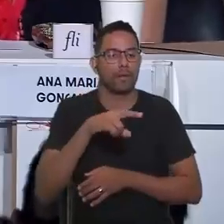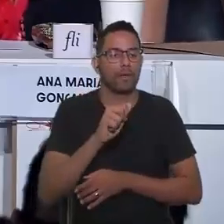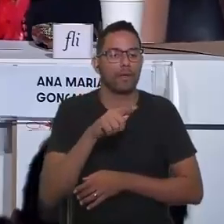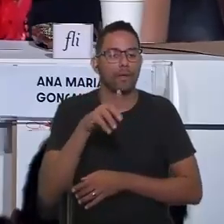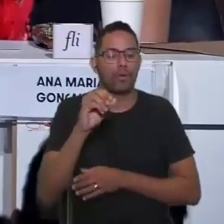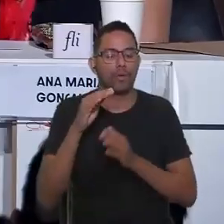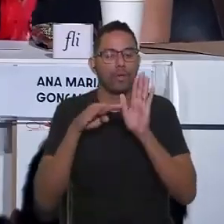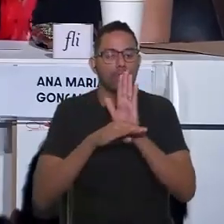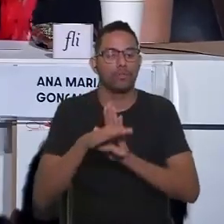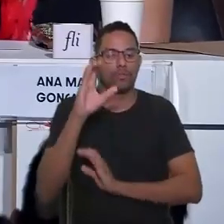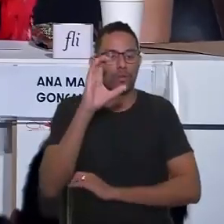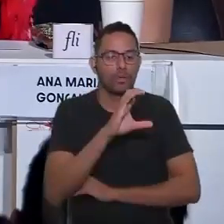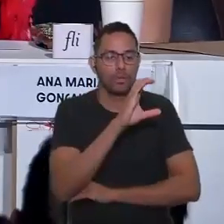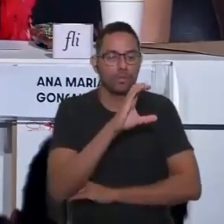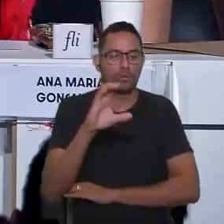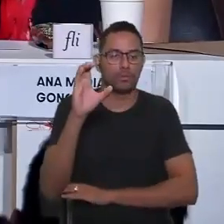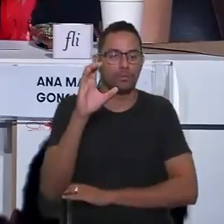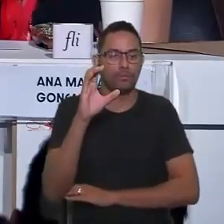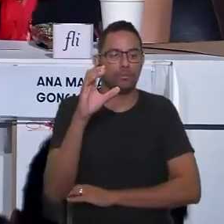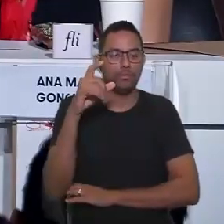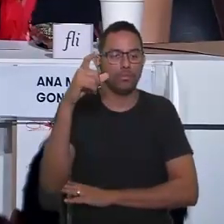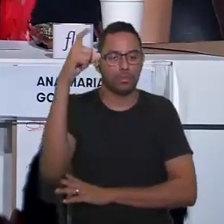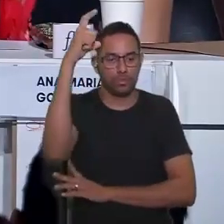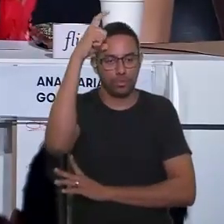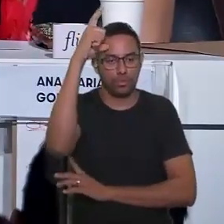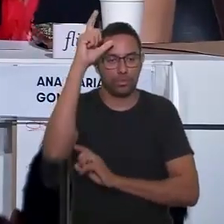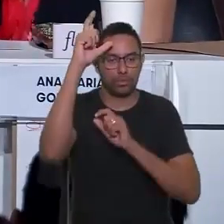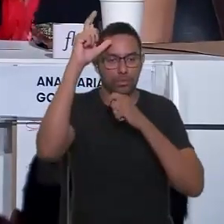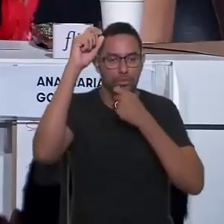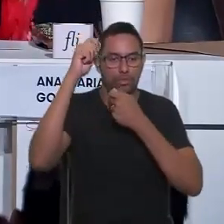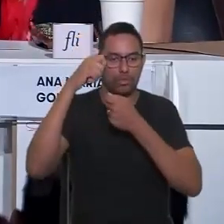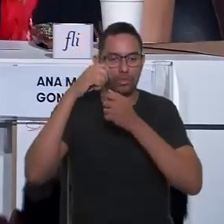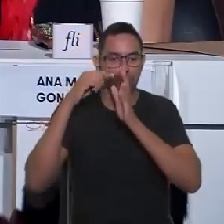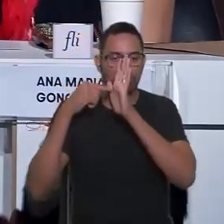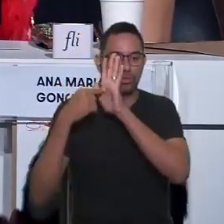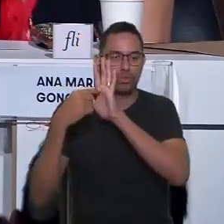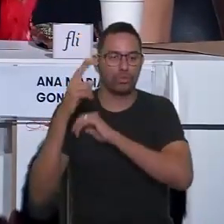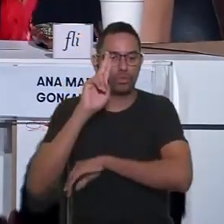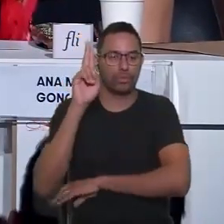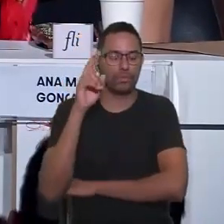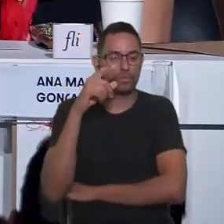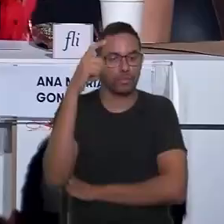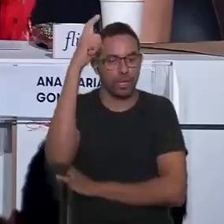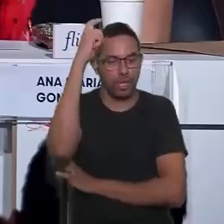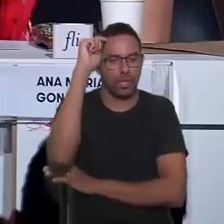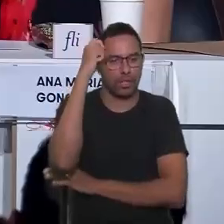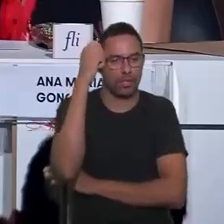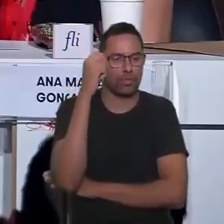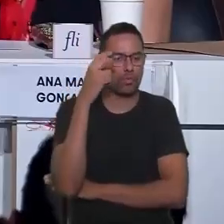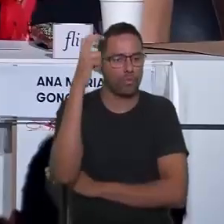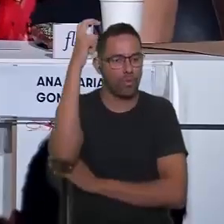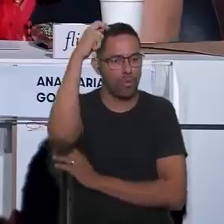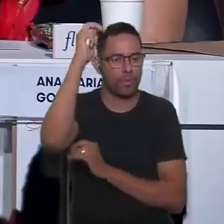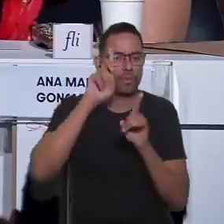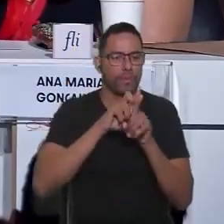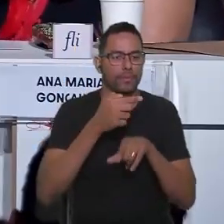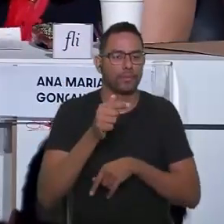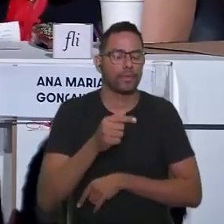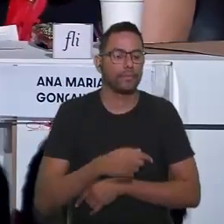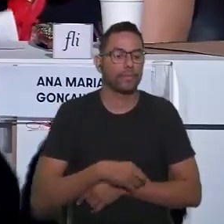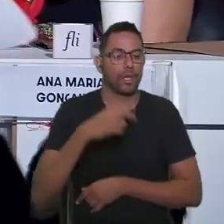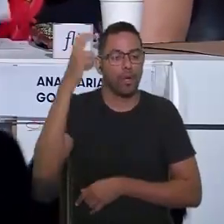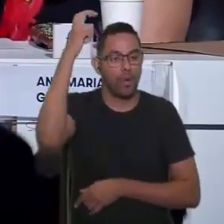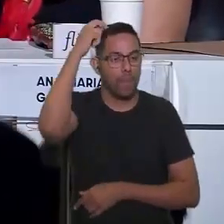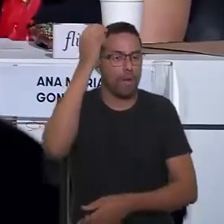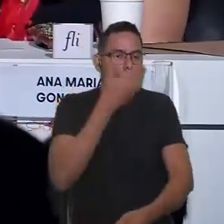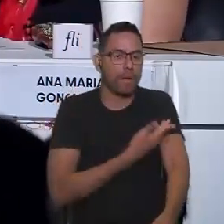do catolicismo, o chamaram de diabo. Nos cultos negros nunca existiu o diabo, nem a culpa. A culpa é